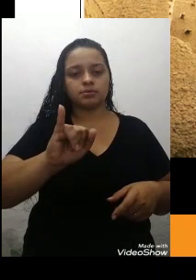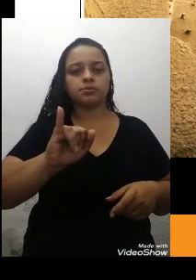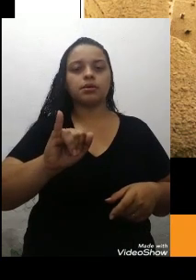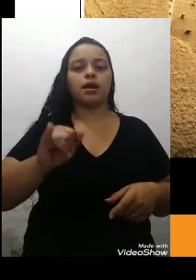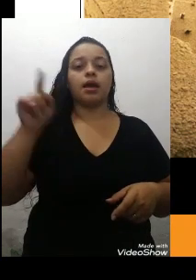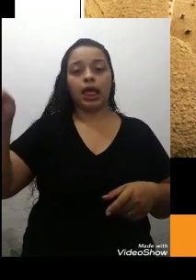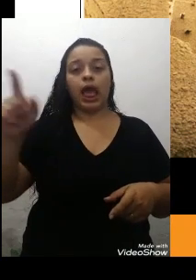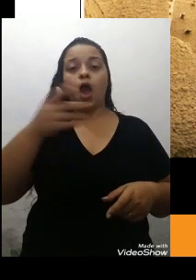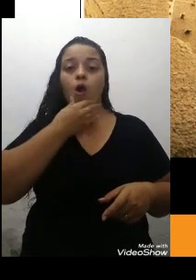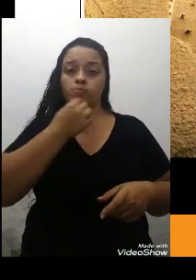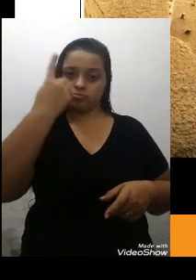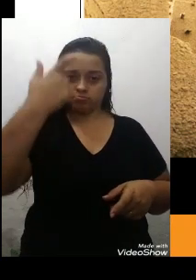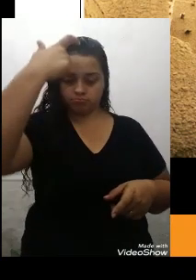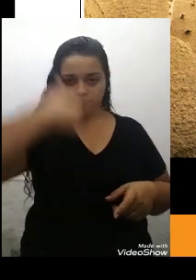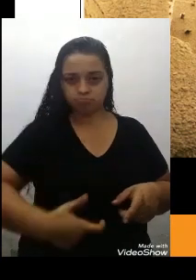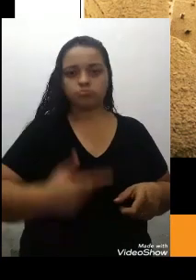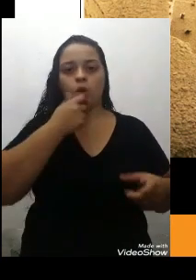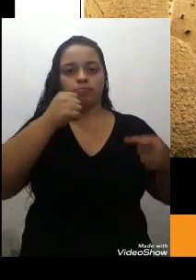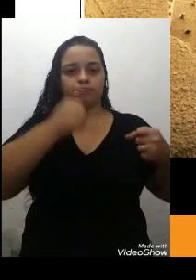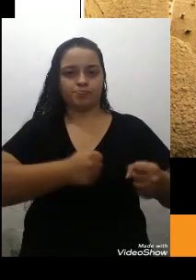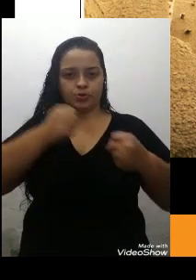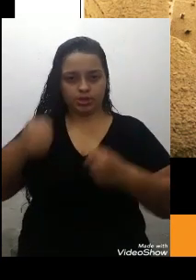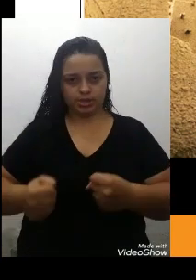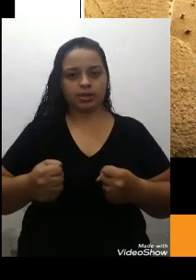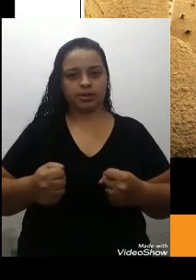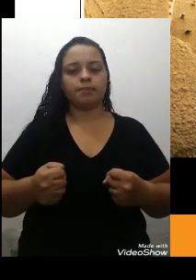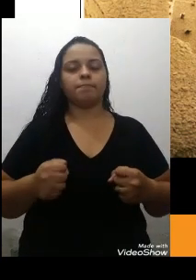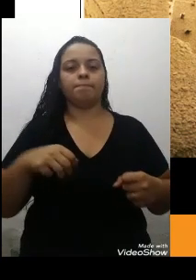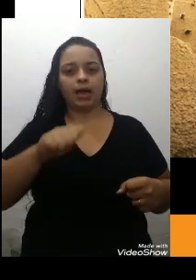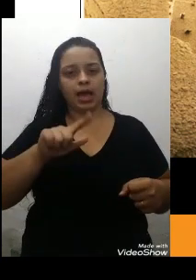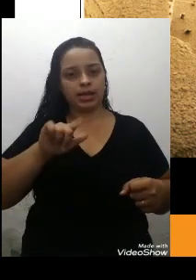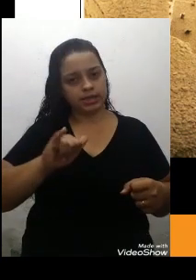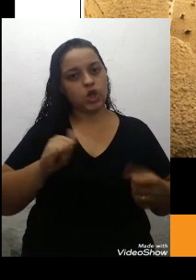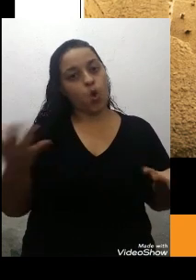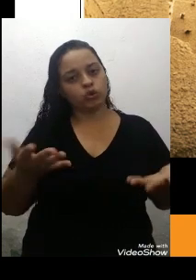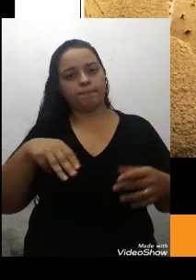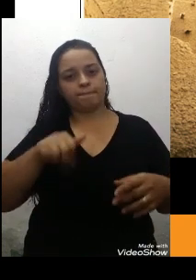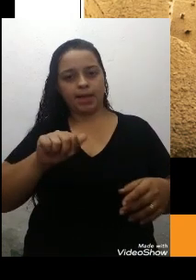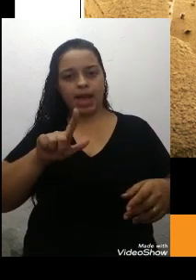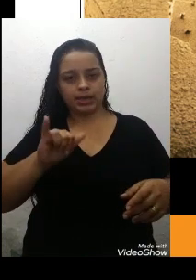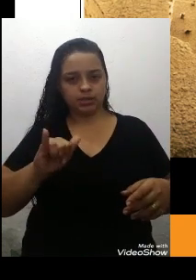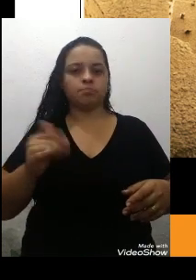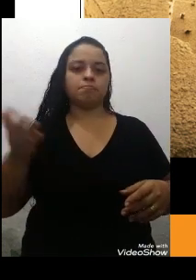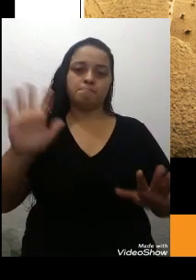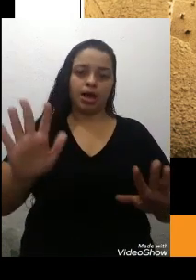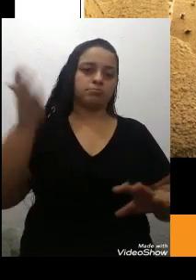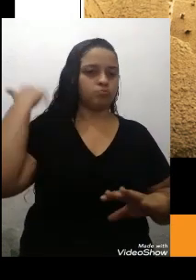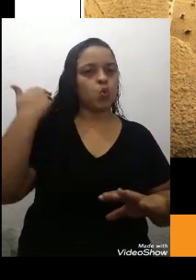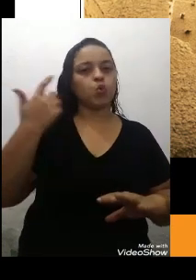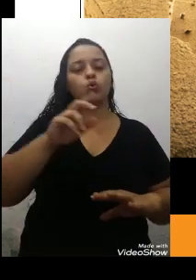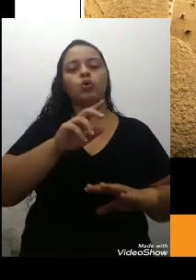do imperador, na região ali do Mali, que hoje a gente tem o Mali, né? Mas naquela época não existiam essas